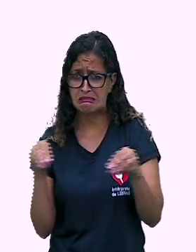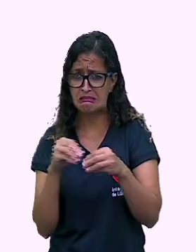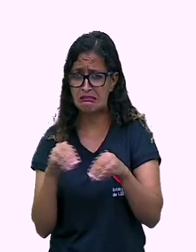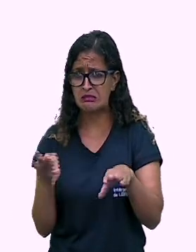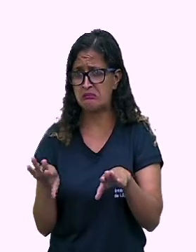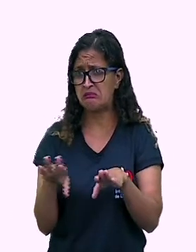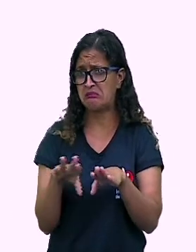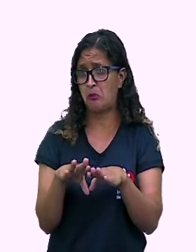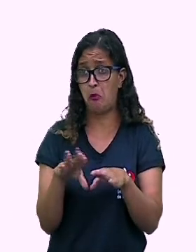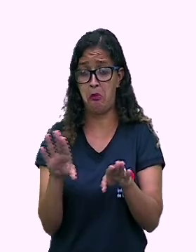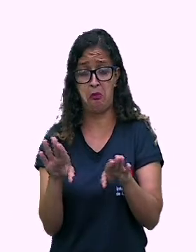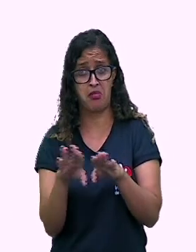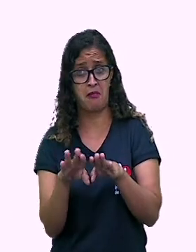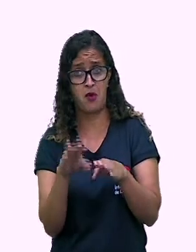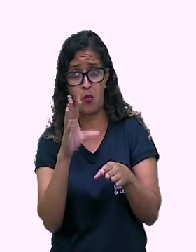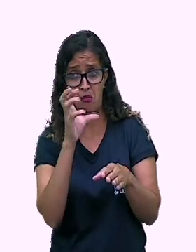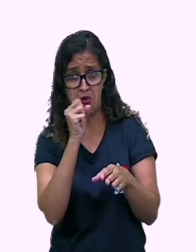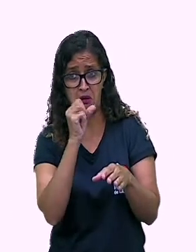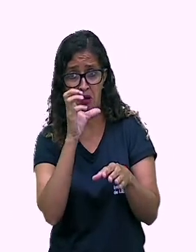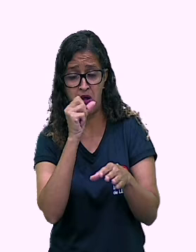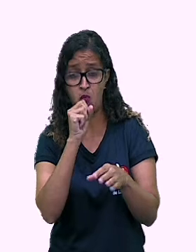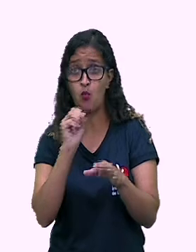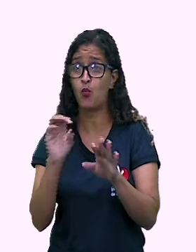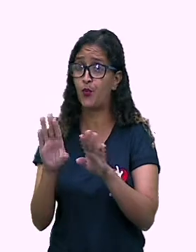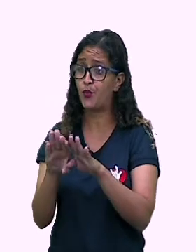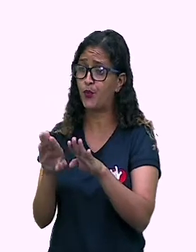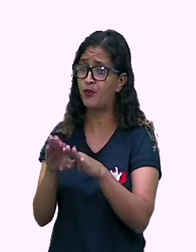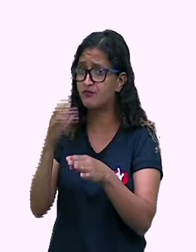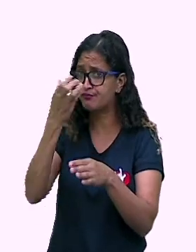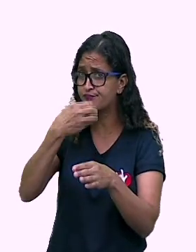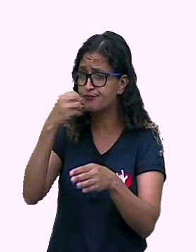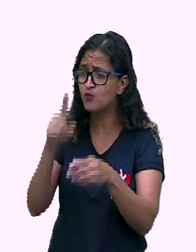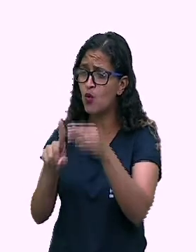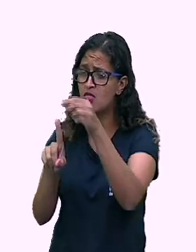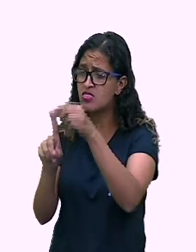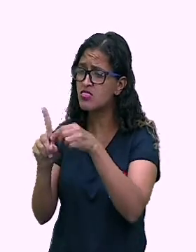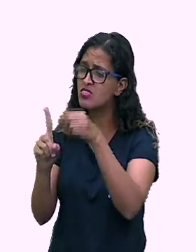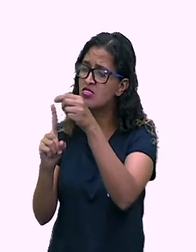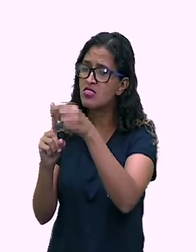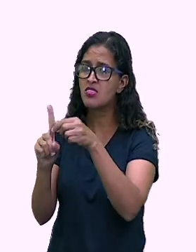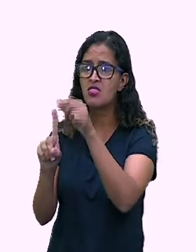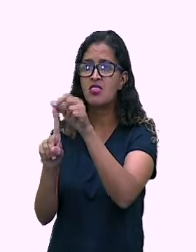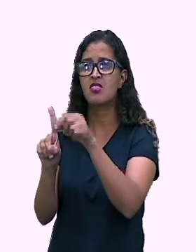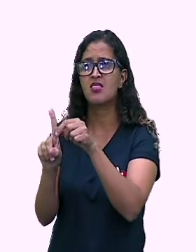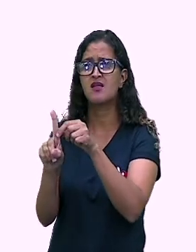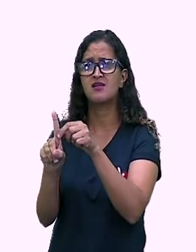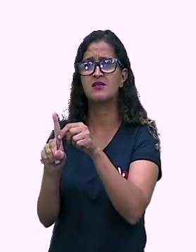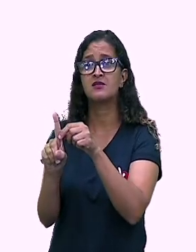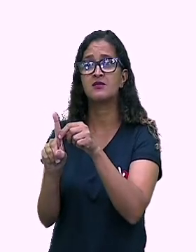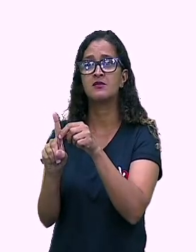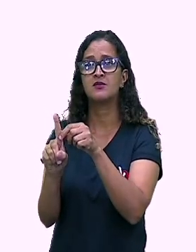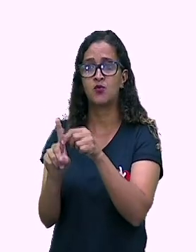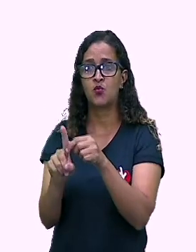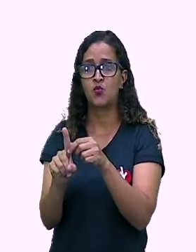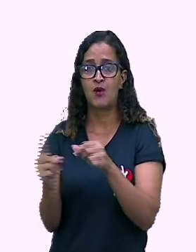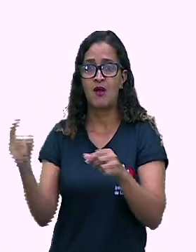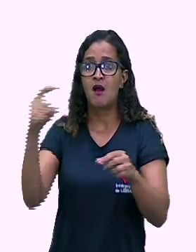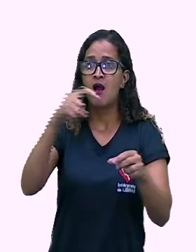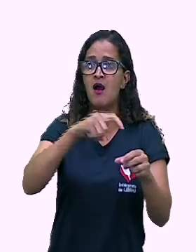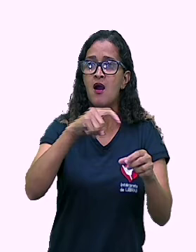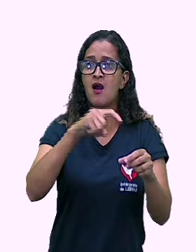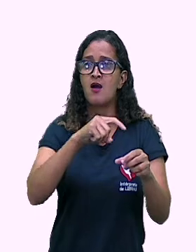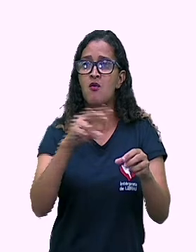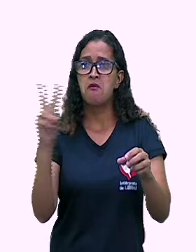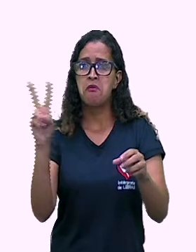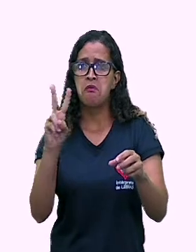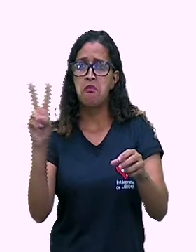também, que é um exemplo muito prático no nosso dia a dia, consegue contaminar os outros